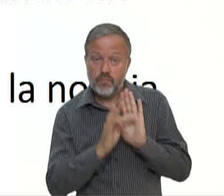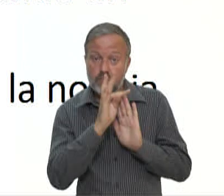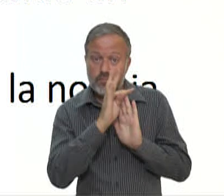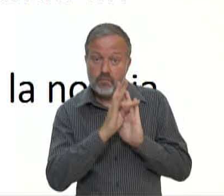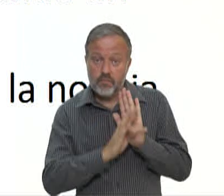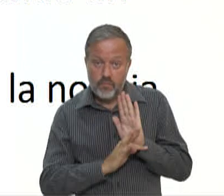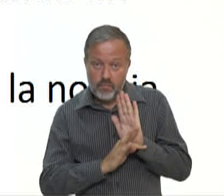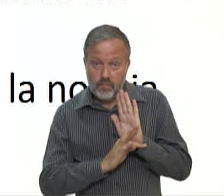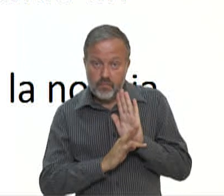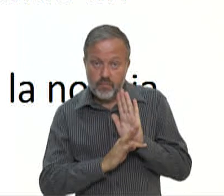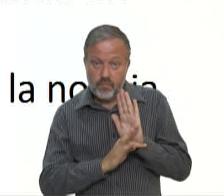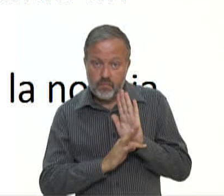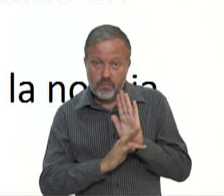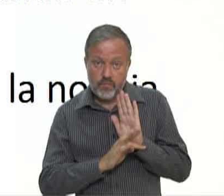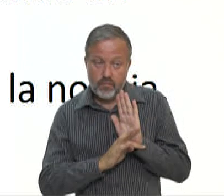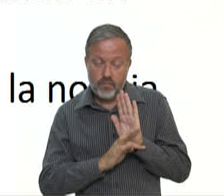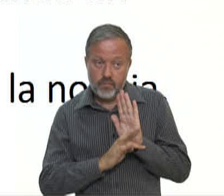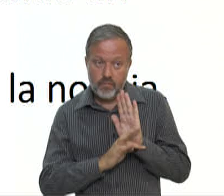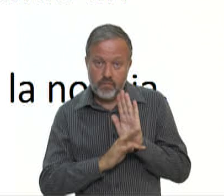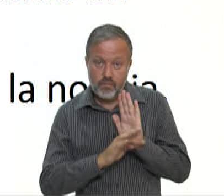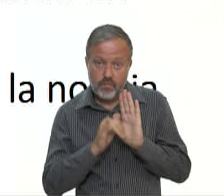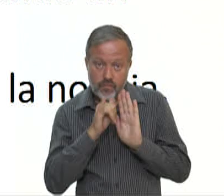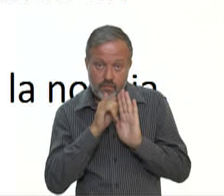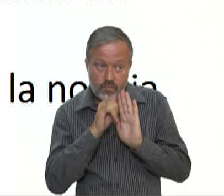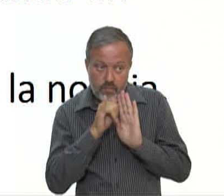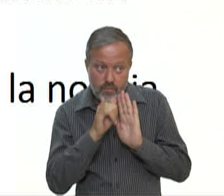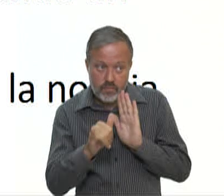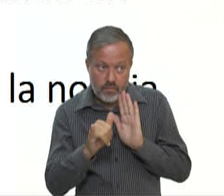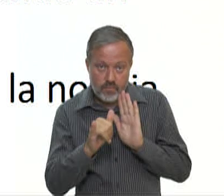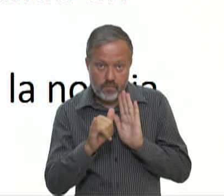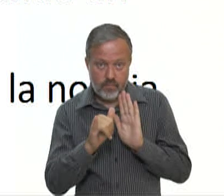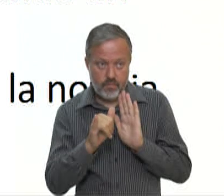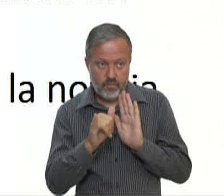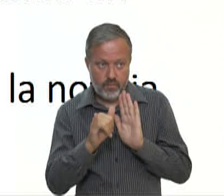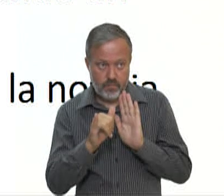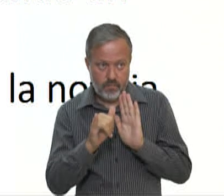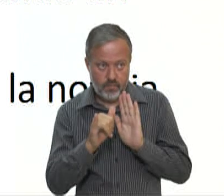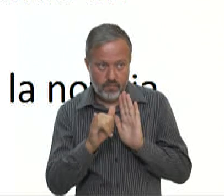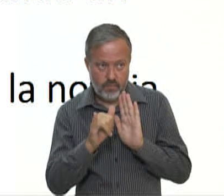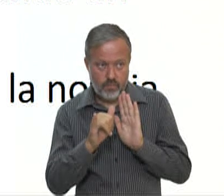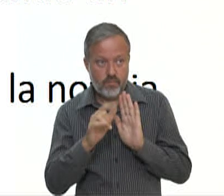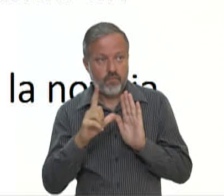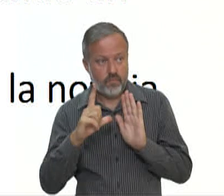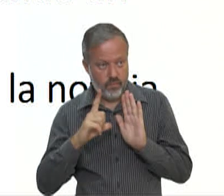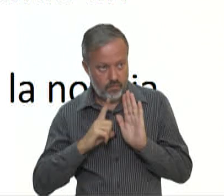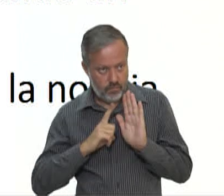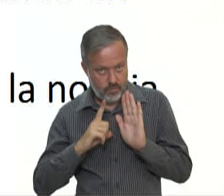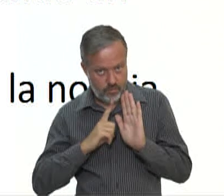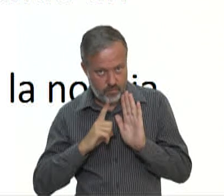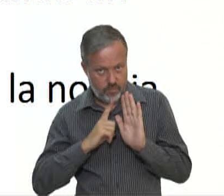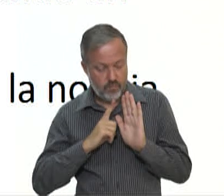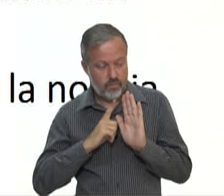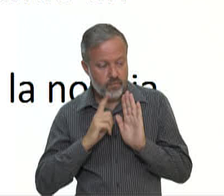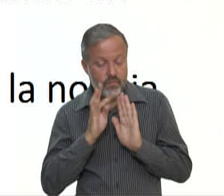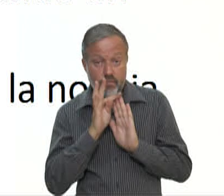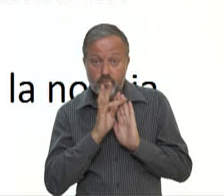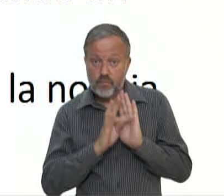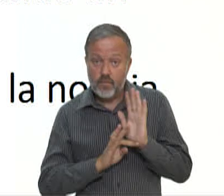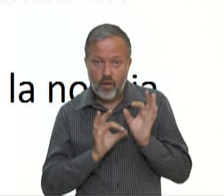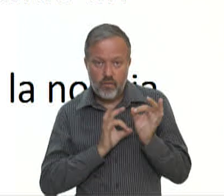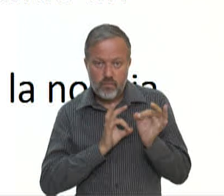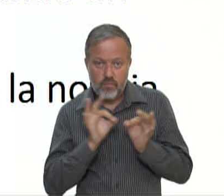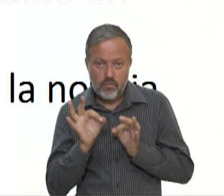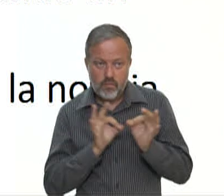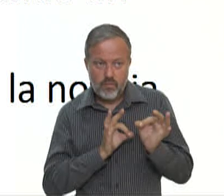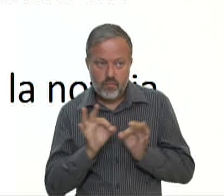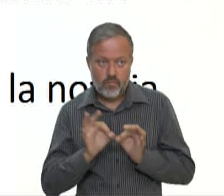ela se manifesta de forma física, né? Então ali com diferenciações físicas no texto, nas